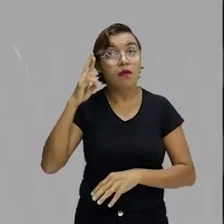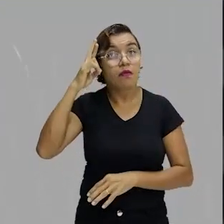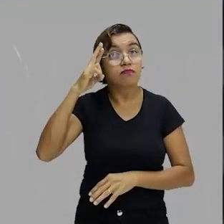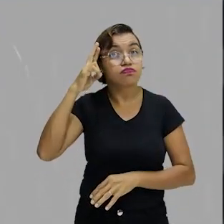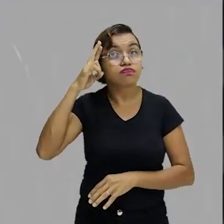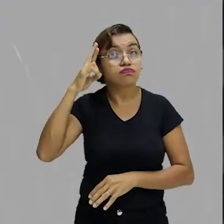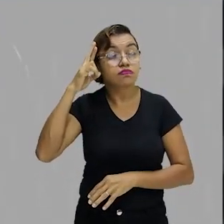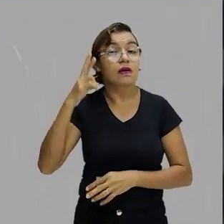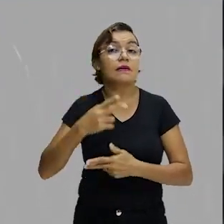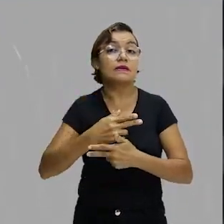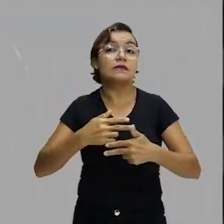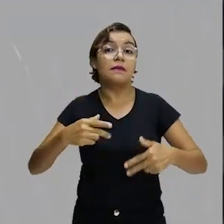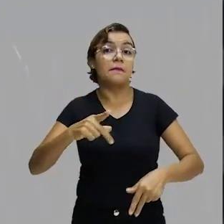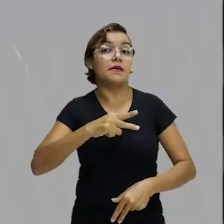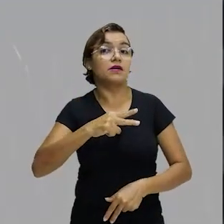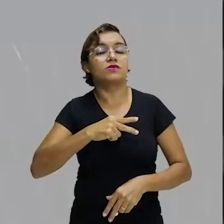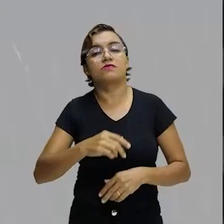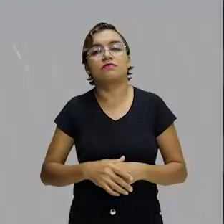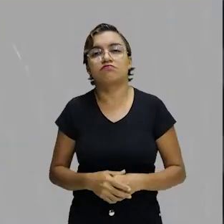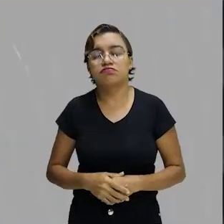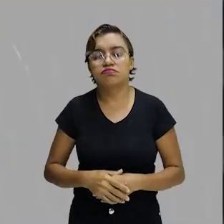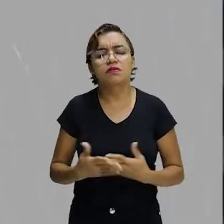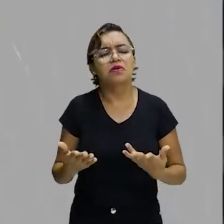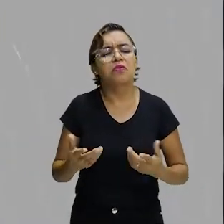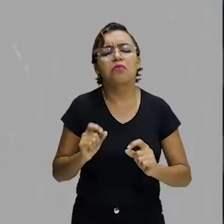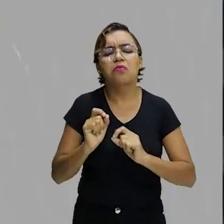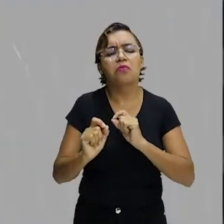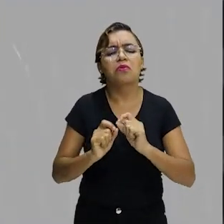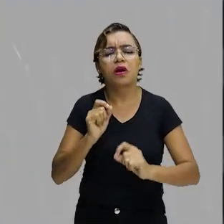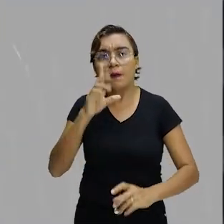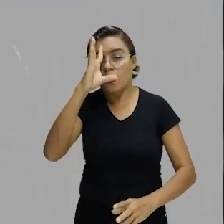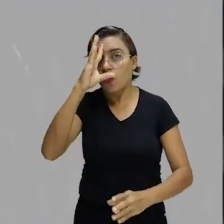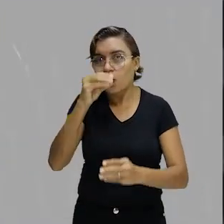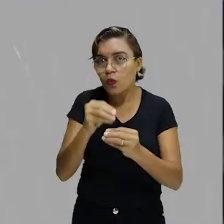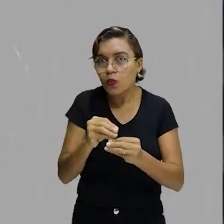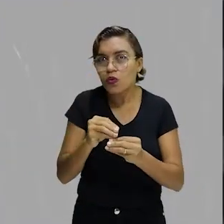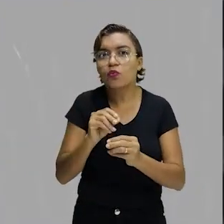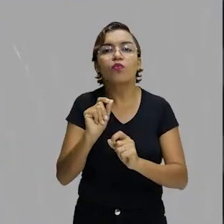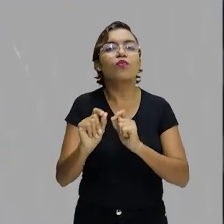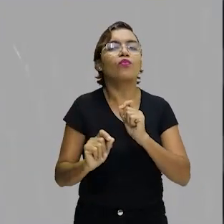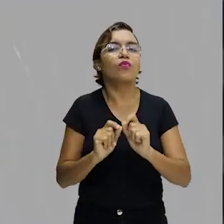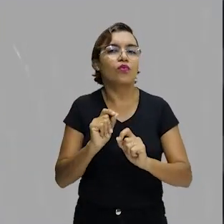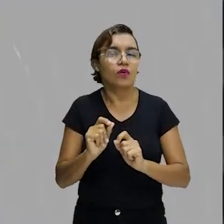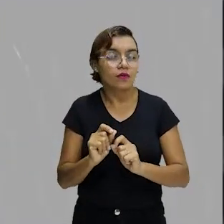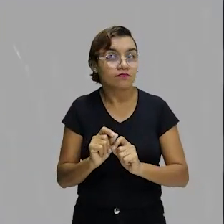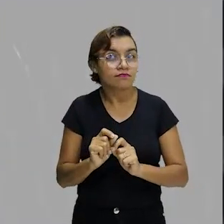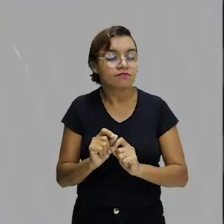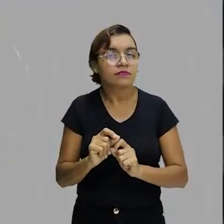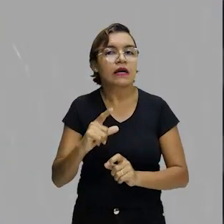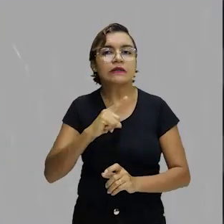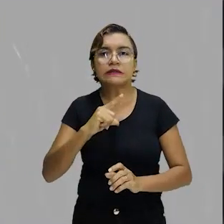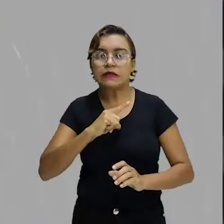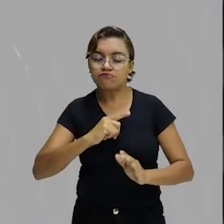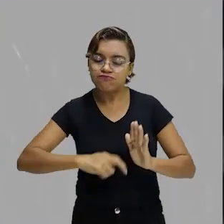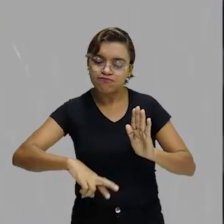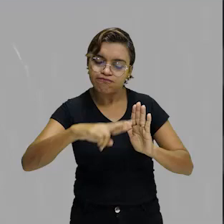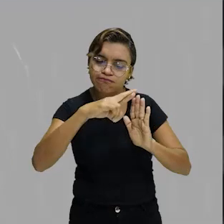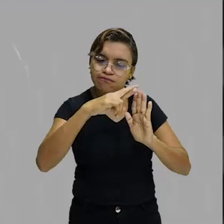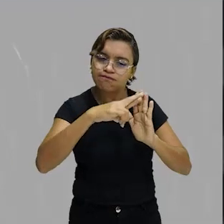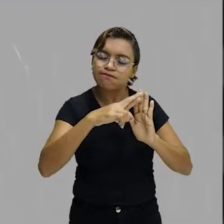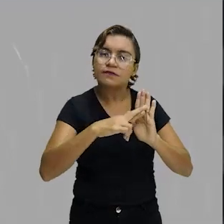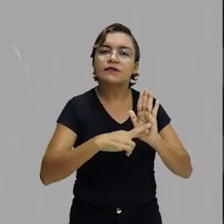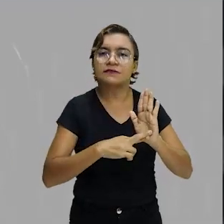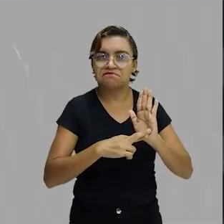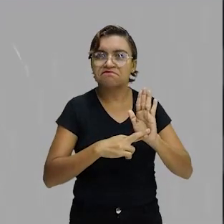identificar logo que ele começa assim. Então, provavelmente, o que nós podemos concluir? Que ele vai buscar esta regra. Não é